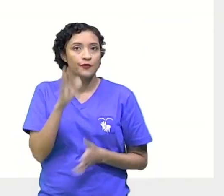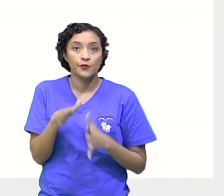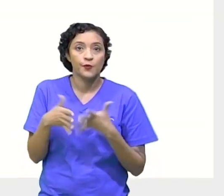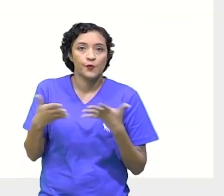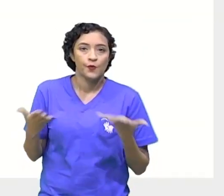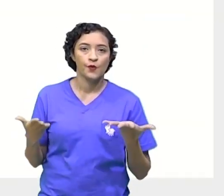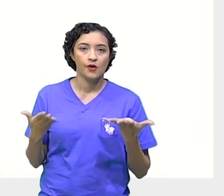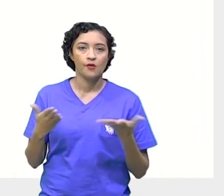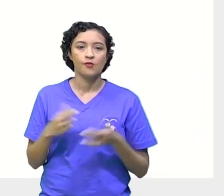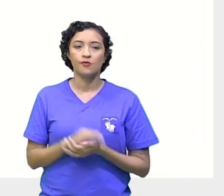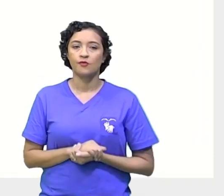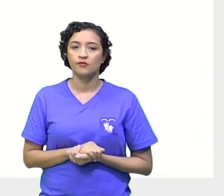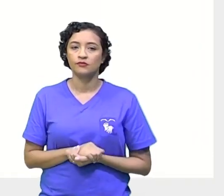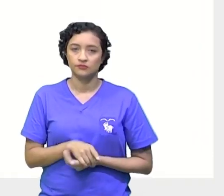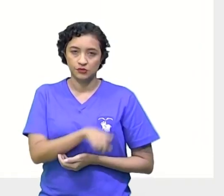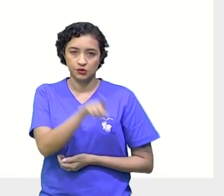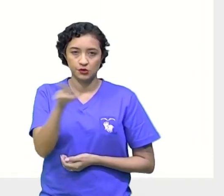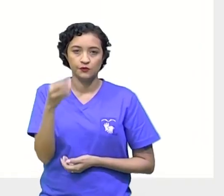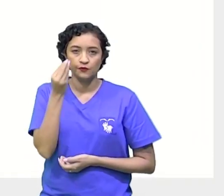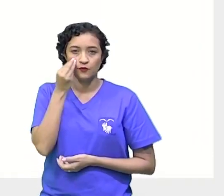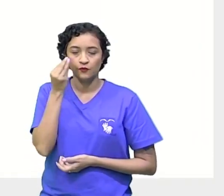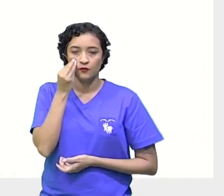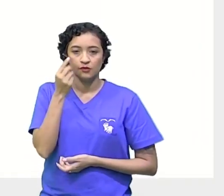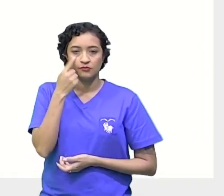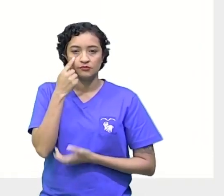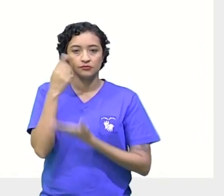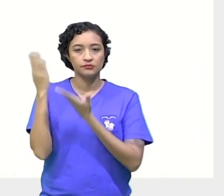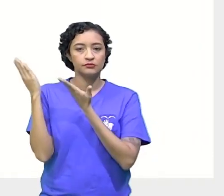bom então Inicialmente nós temos o quê